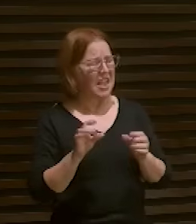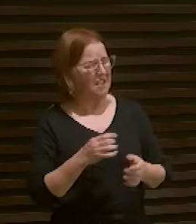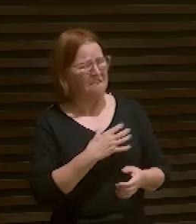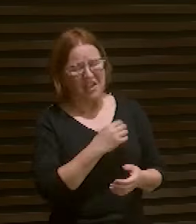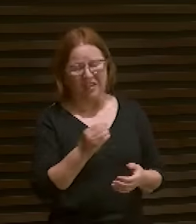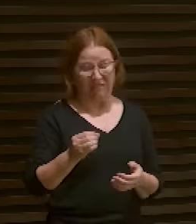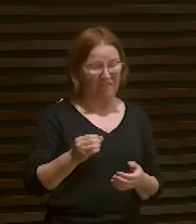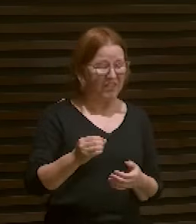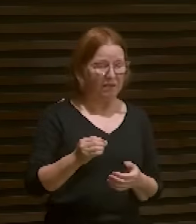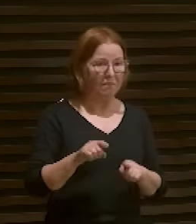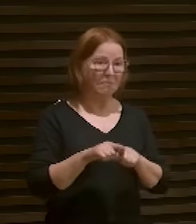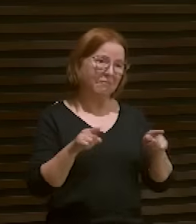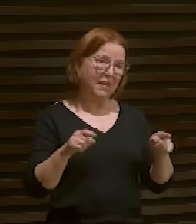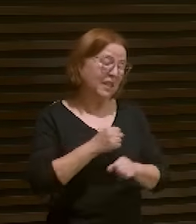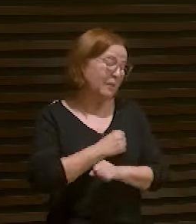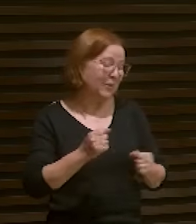cara.